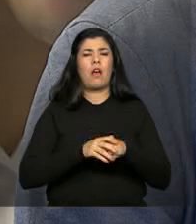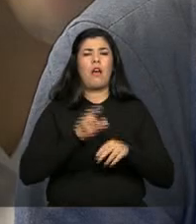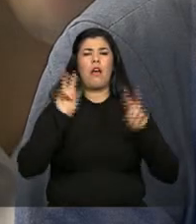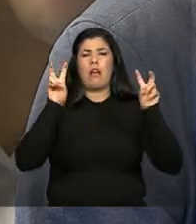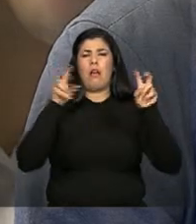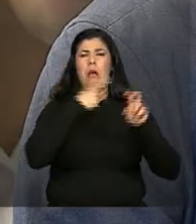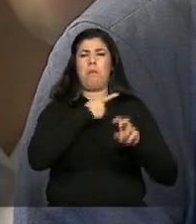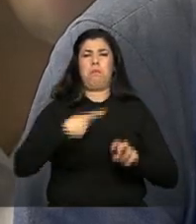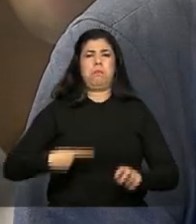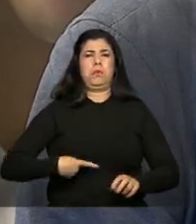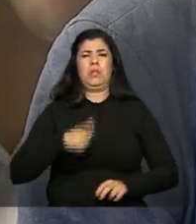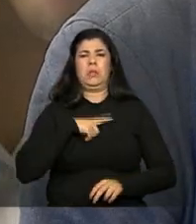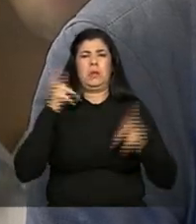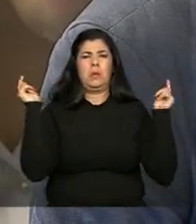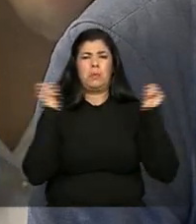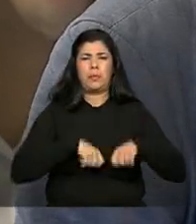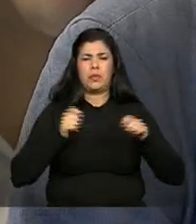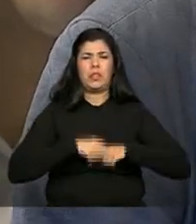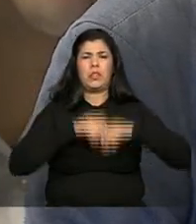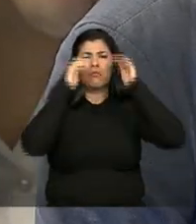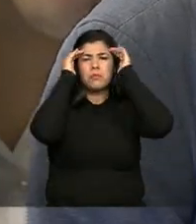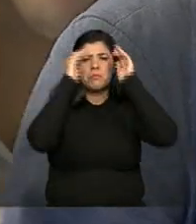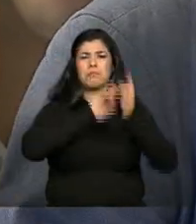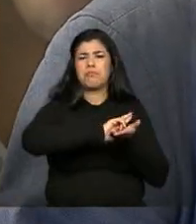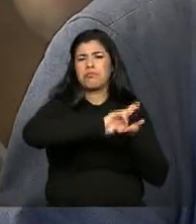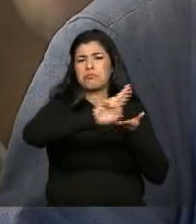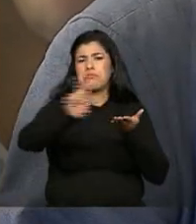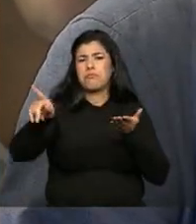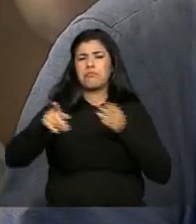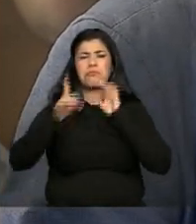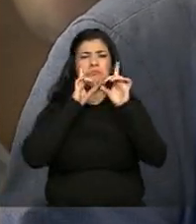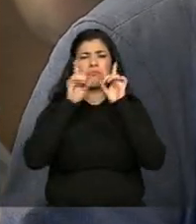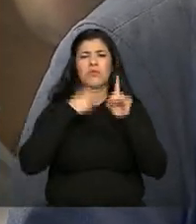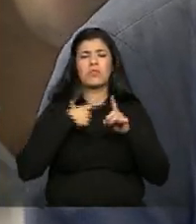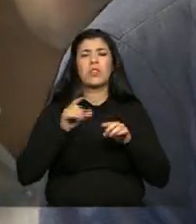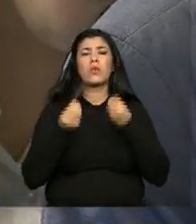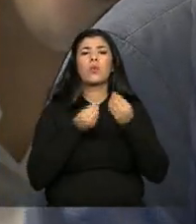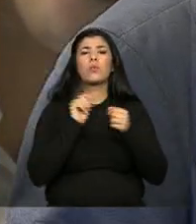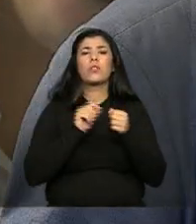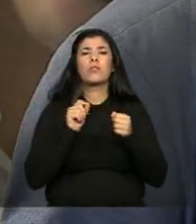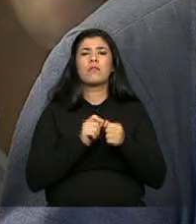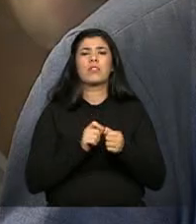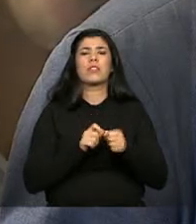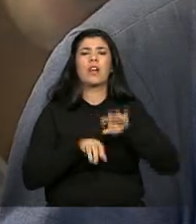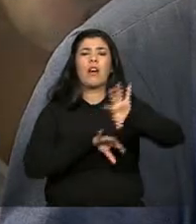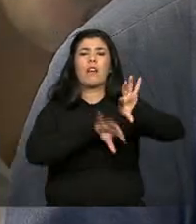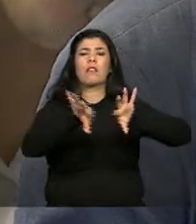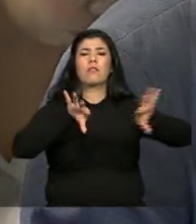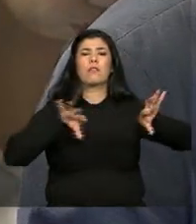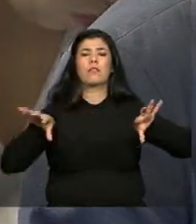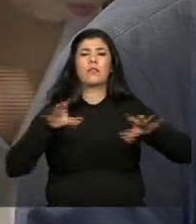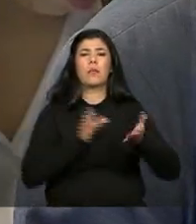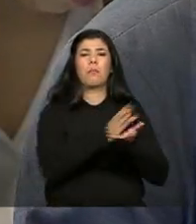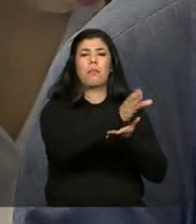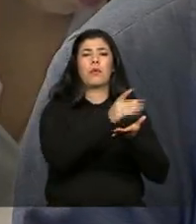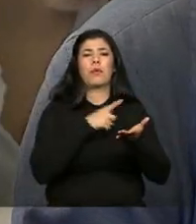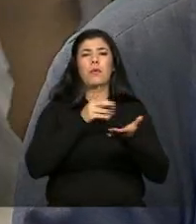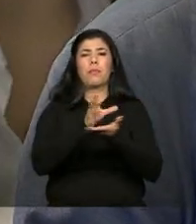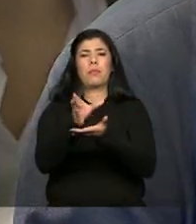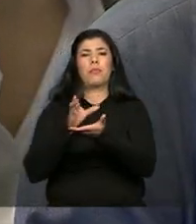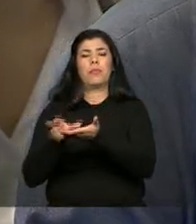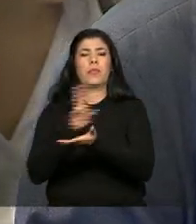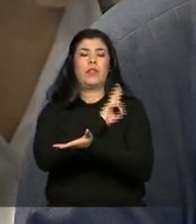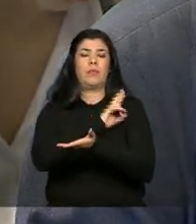admitir seus erros Oscar o diálogo e respeitar as diferenças que ela está terceirizando as suas responsabilidades E além disso